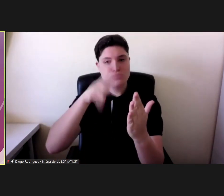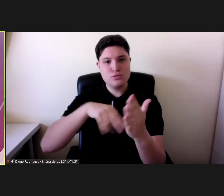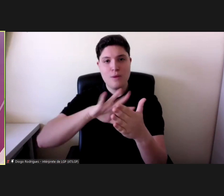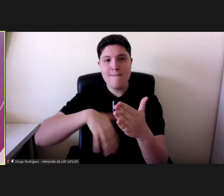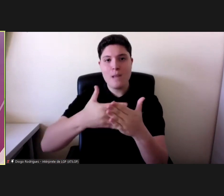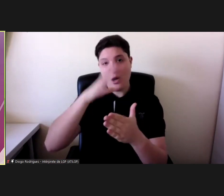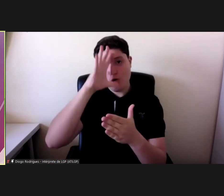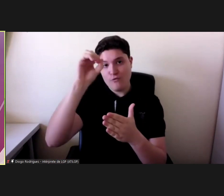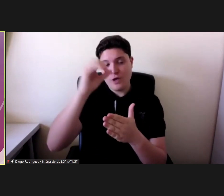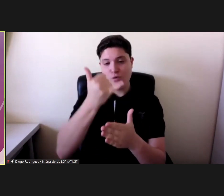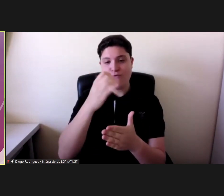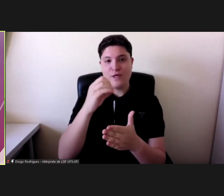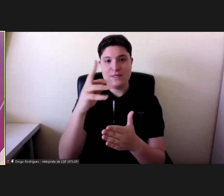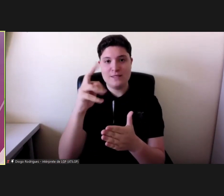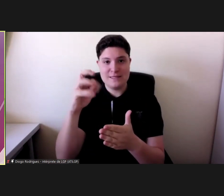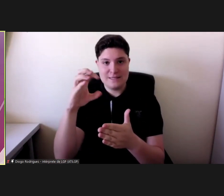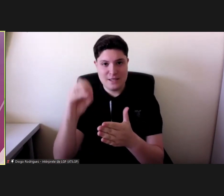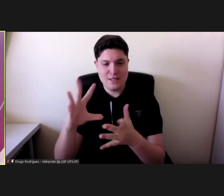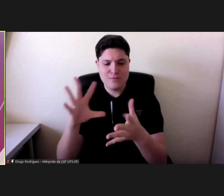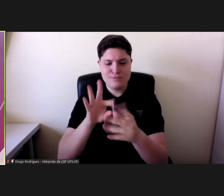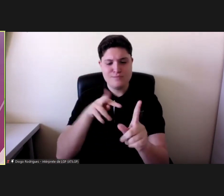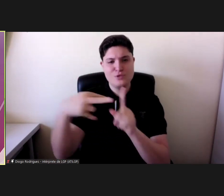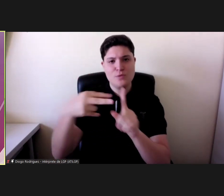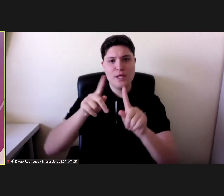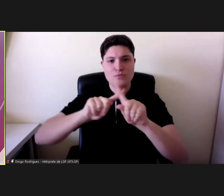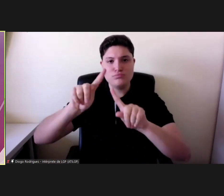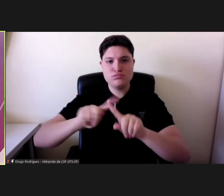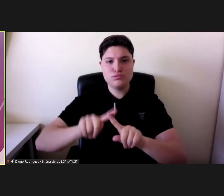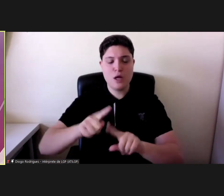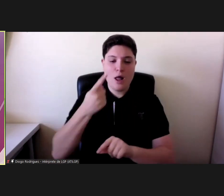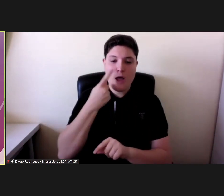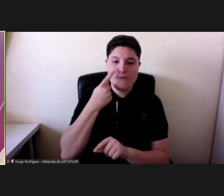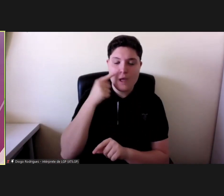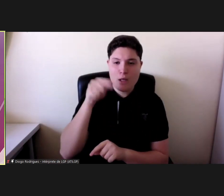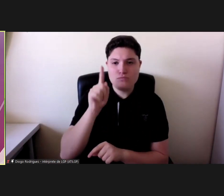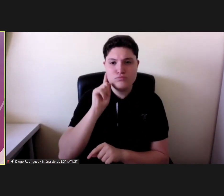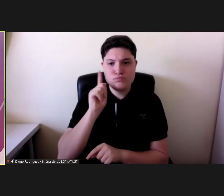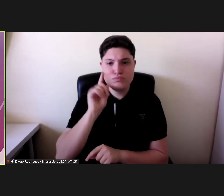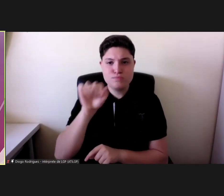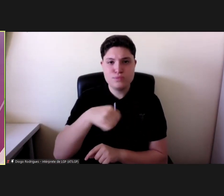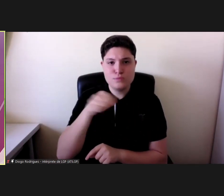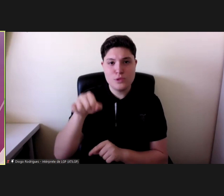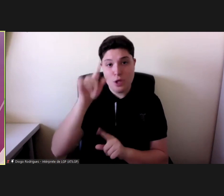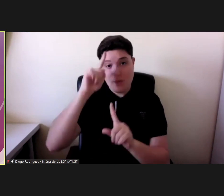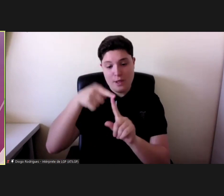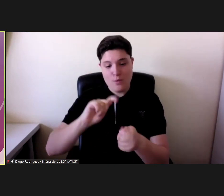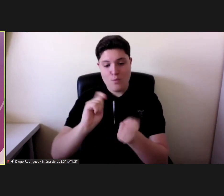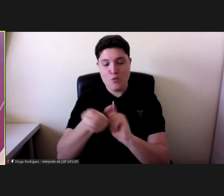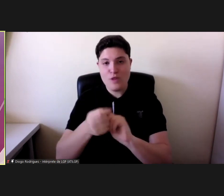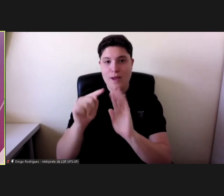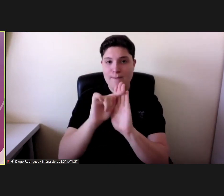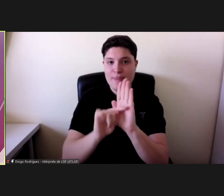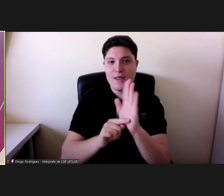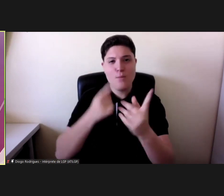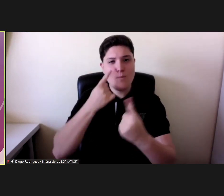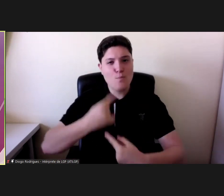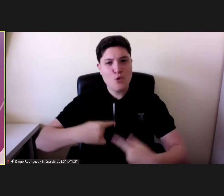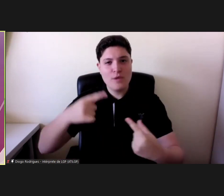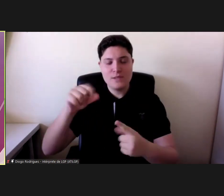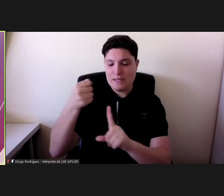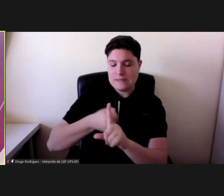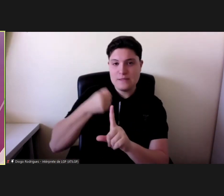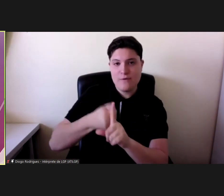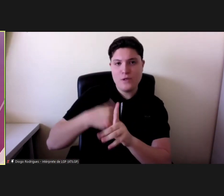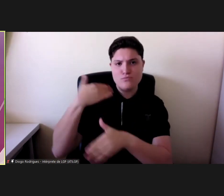ODS sob diferentes perspectivas, dando enfoque ao seu papel como agentes de mudança nas políticas públicas e nos desafios